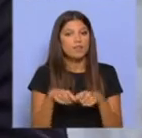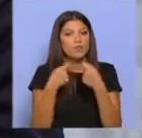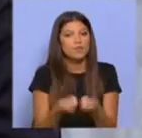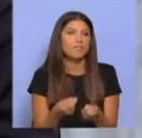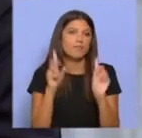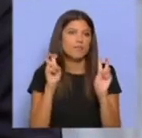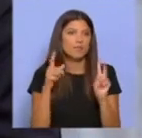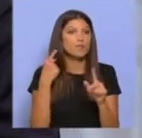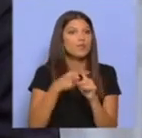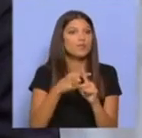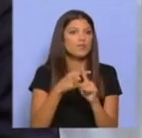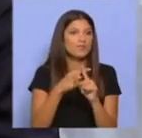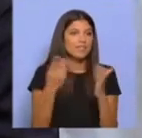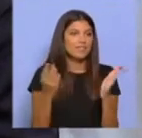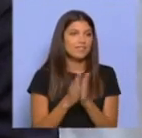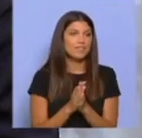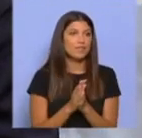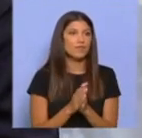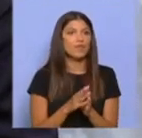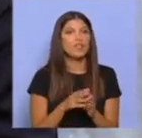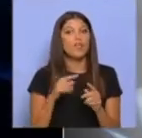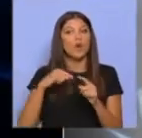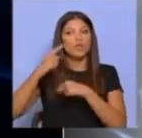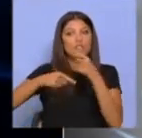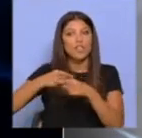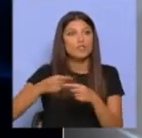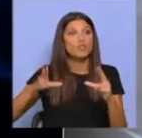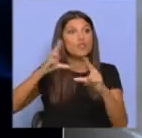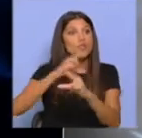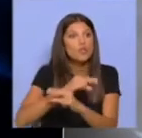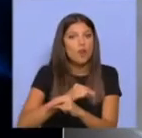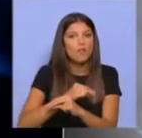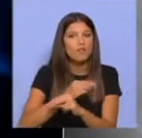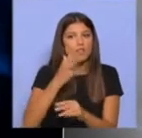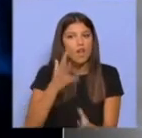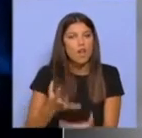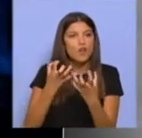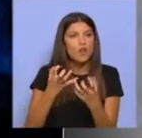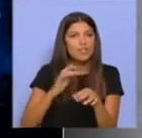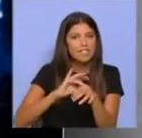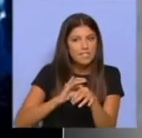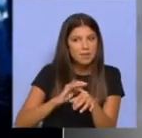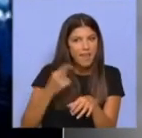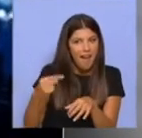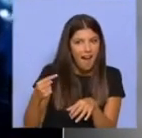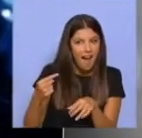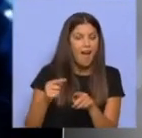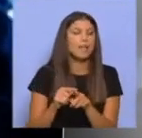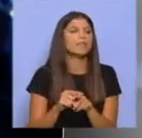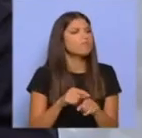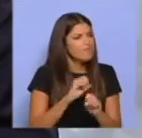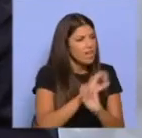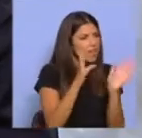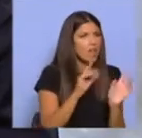para construir pontos. E já vê nas novas gerações a potência, a sensibilidade perante esta proposta? Claro que sim. Aliás, eu sou